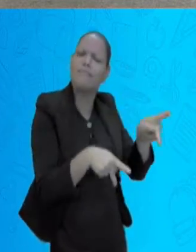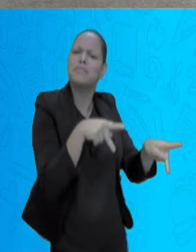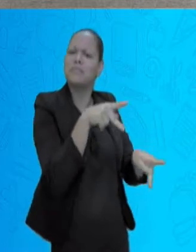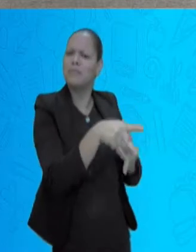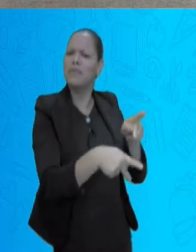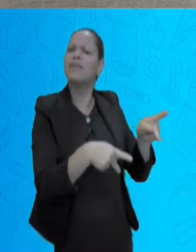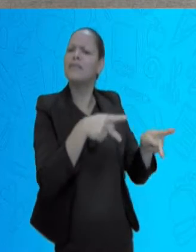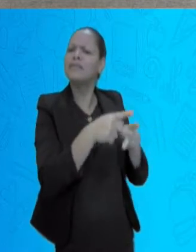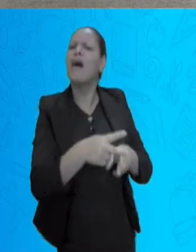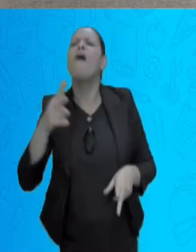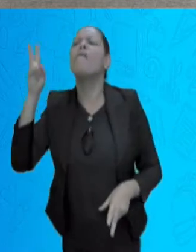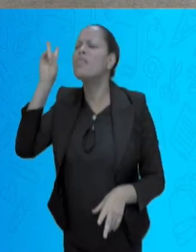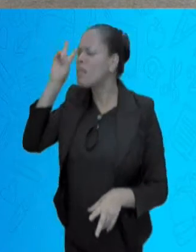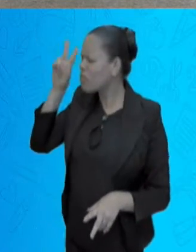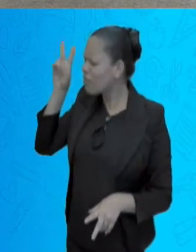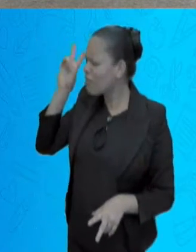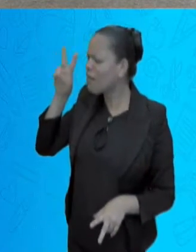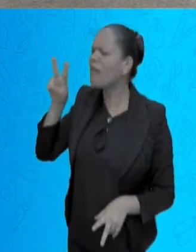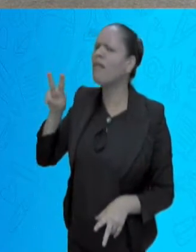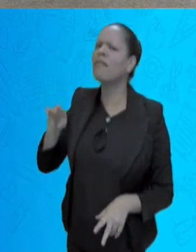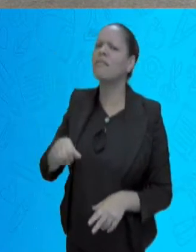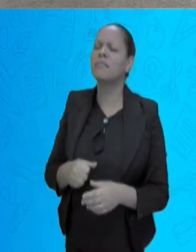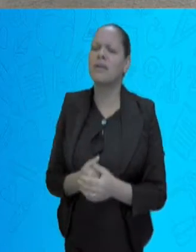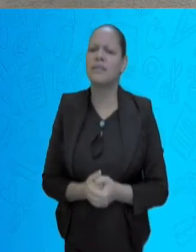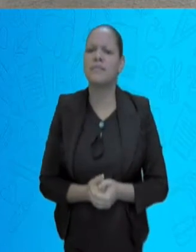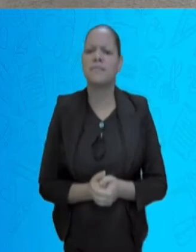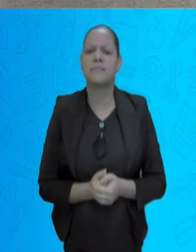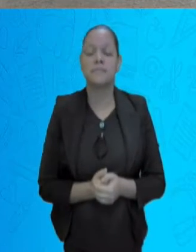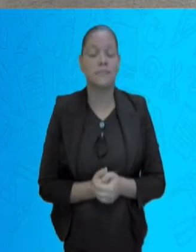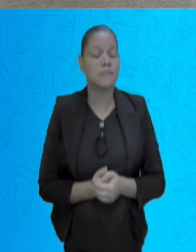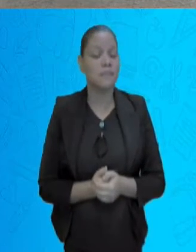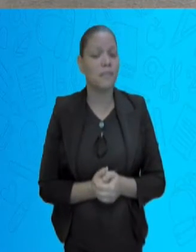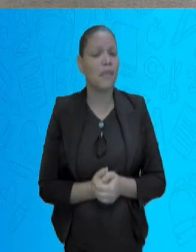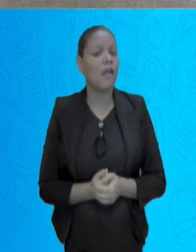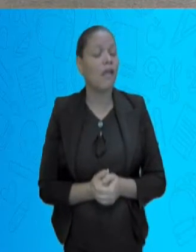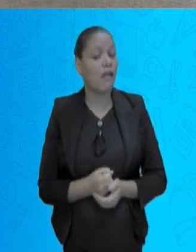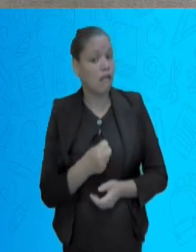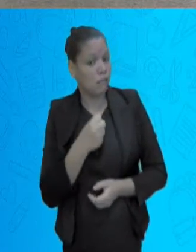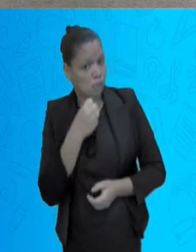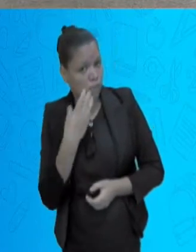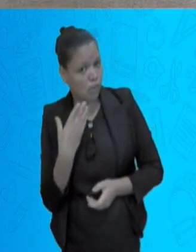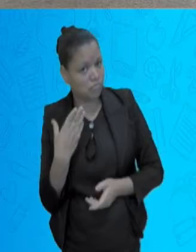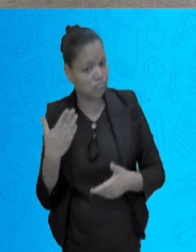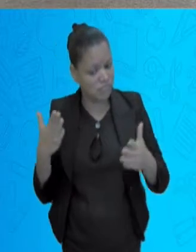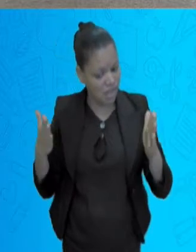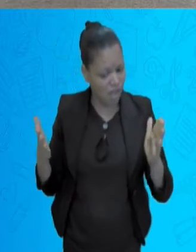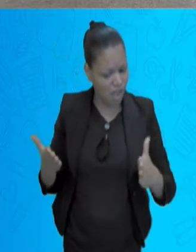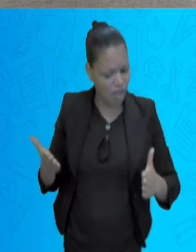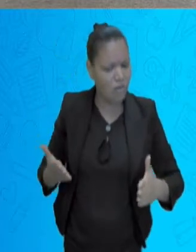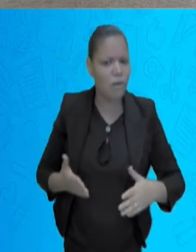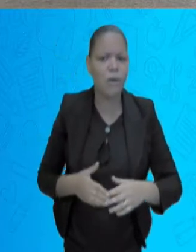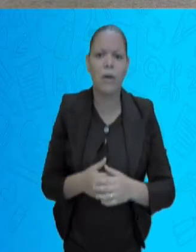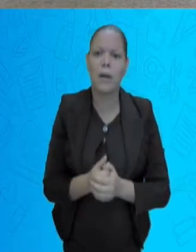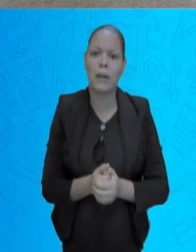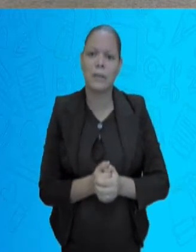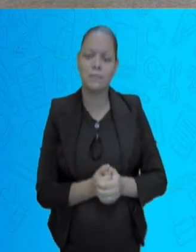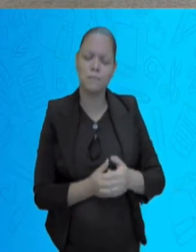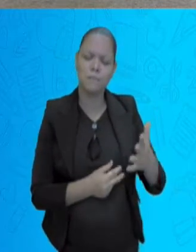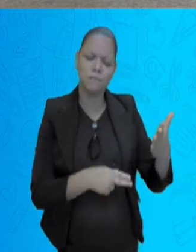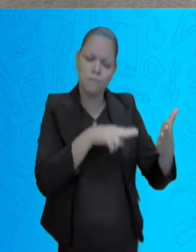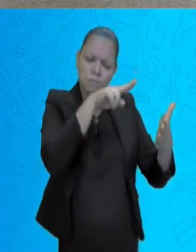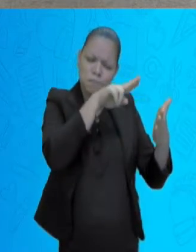aula anterior e pegue o seu texto. Bom, agora que você já pegou, você